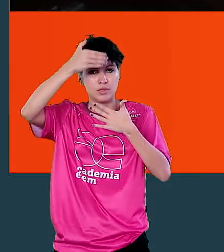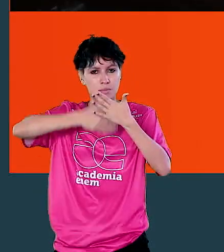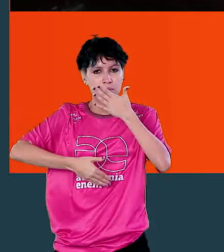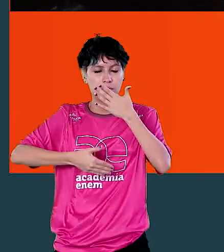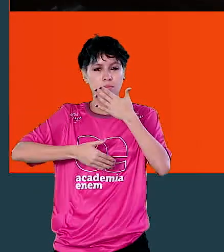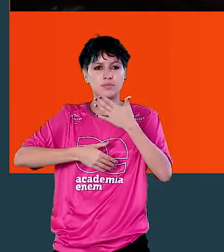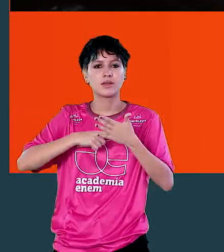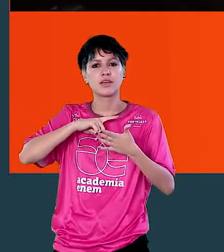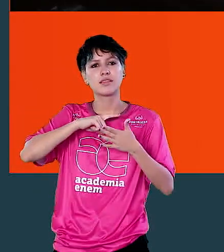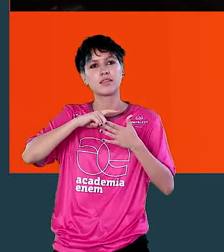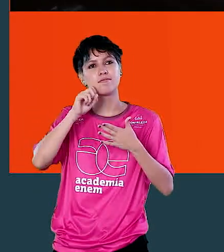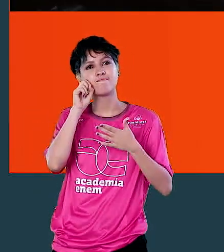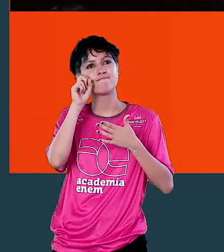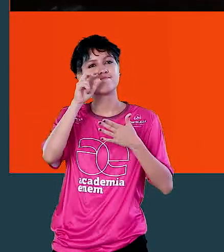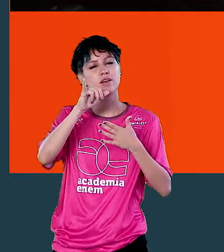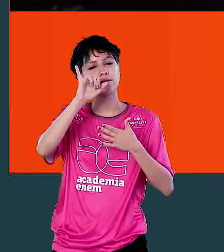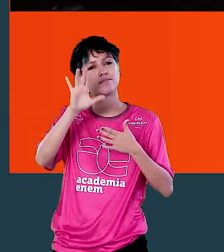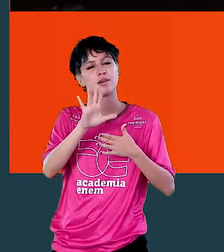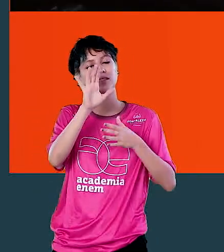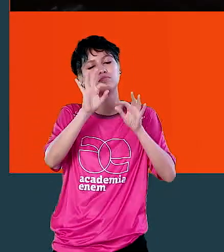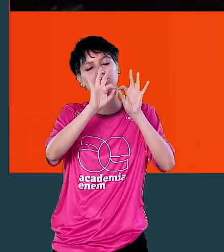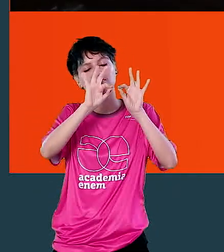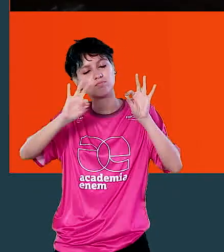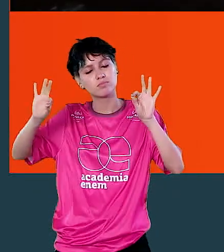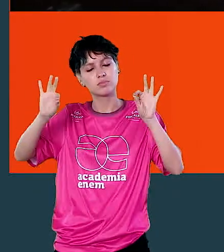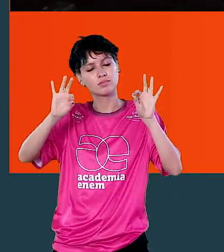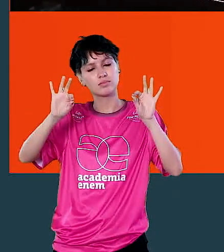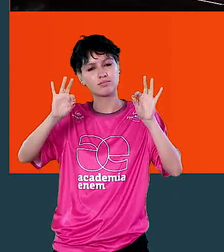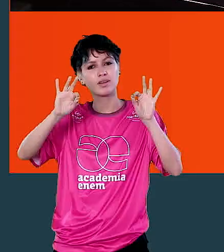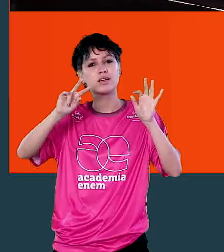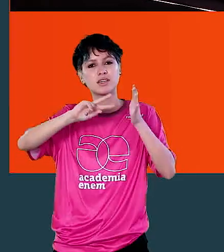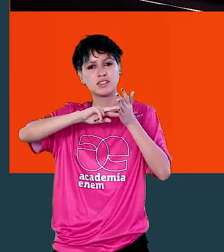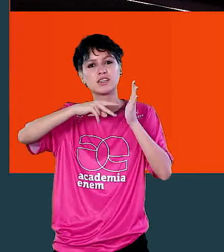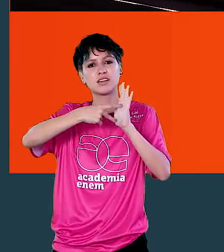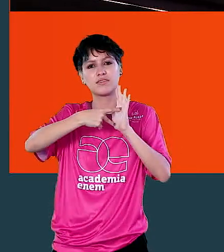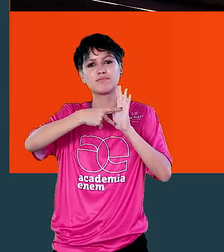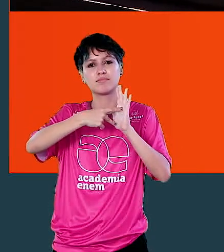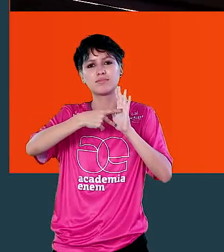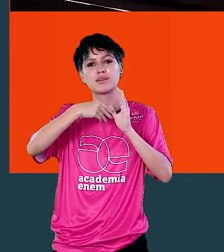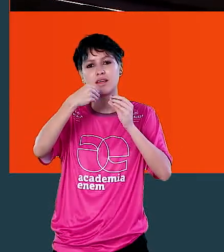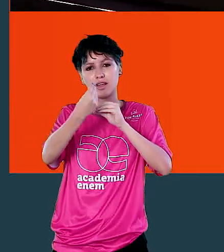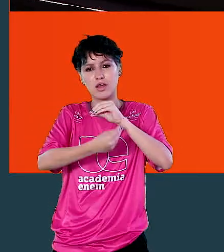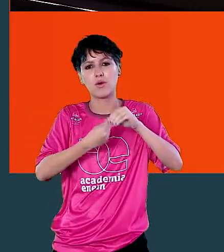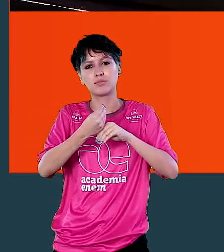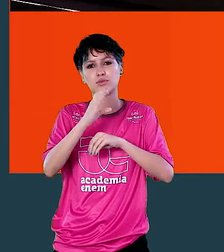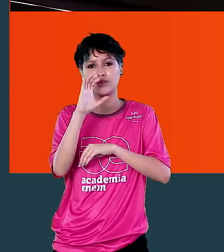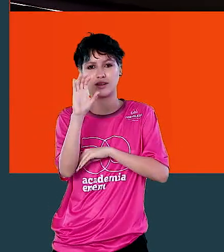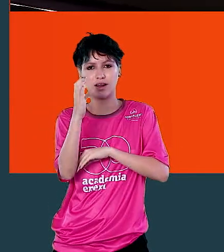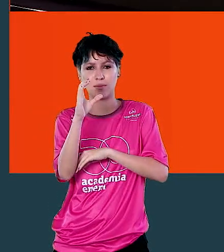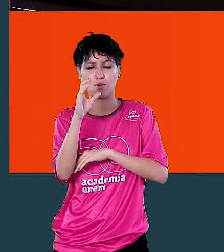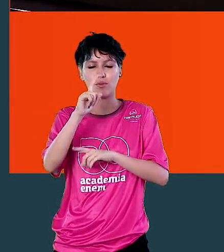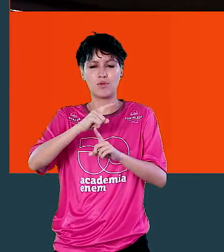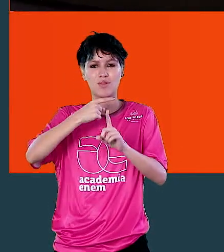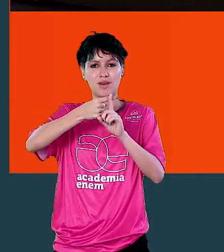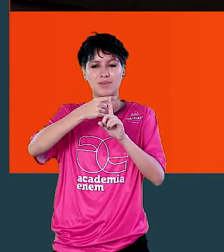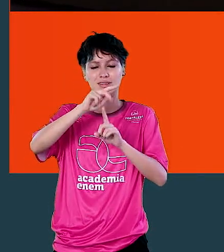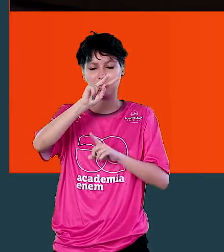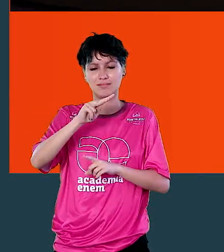só tracinhos na molécula, é porque aquela molécula só é formada de quê? Carbono e hidrogênio. E eu falei para vocês agora há